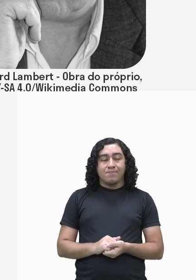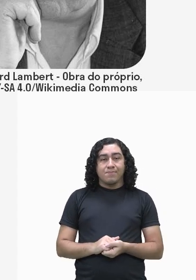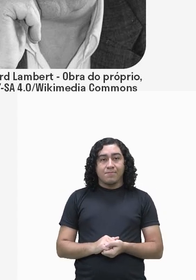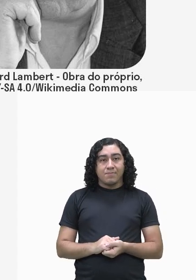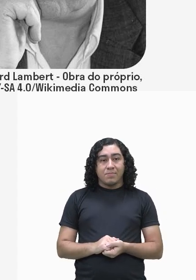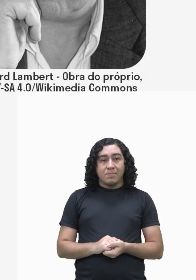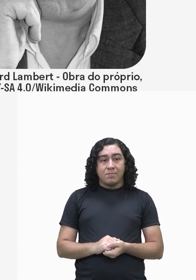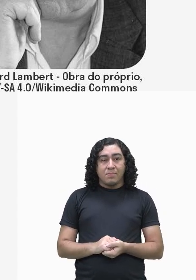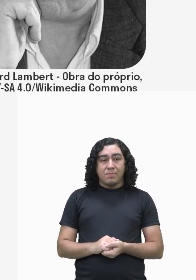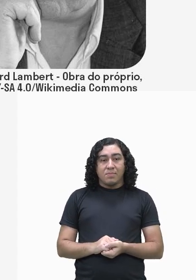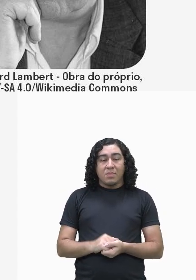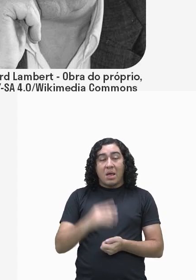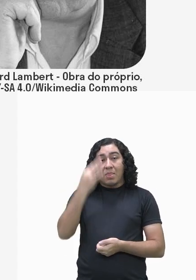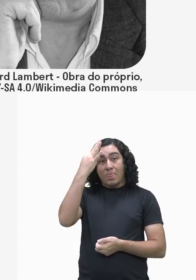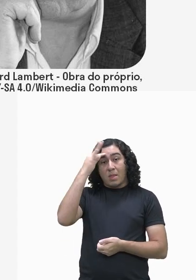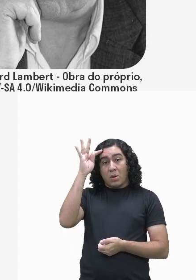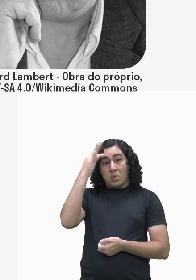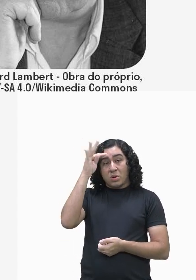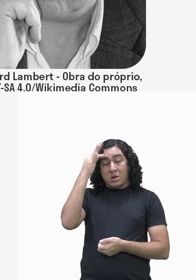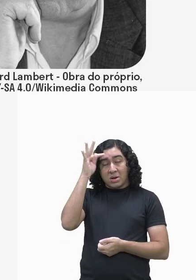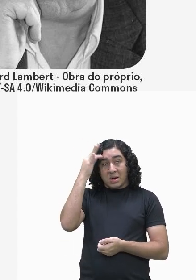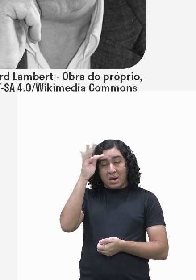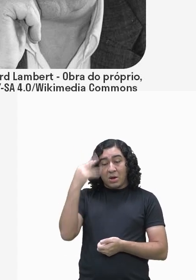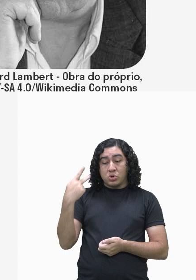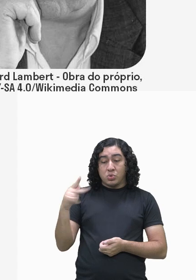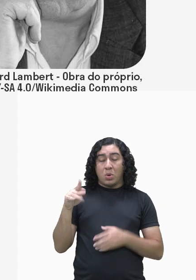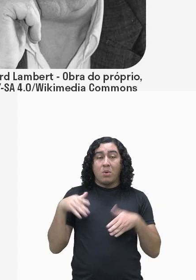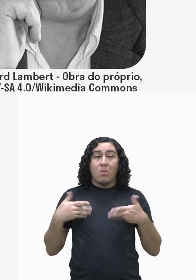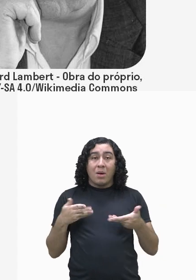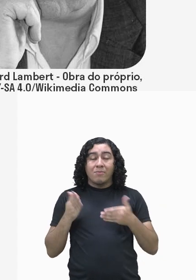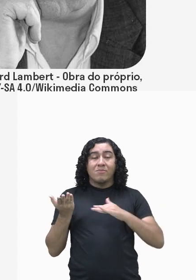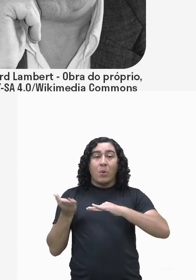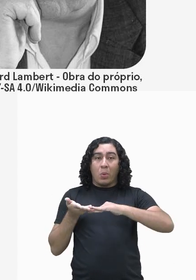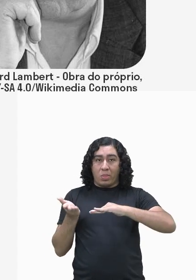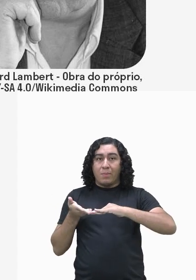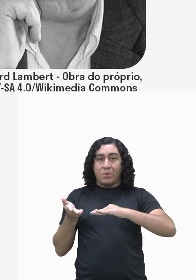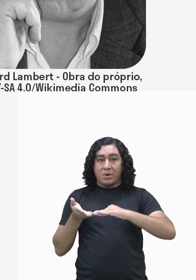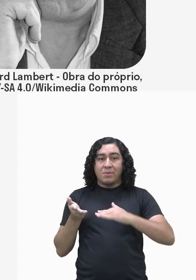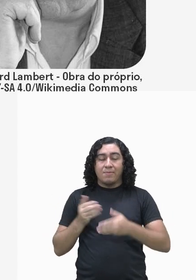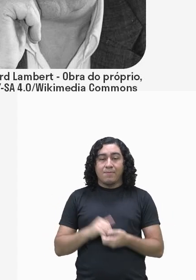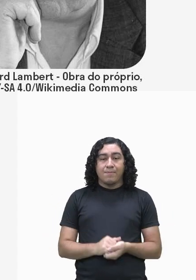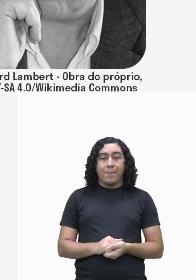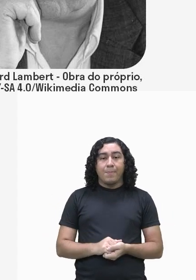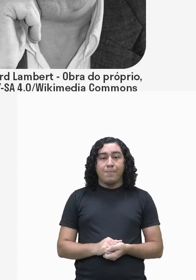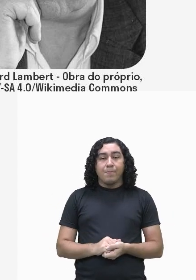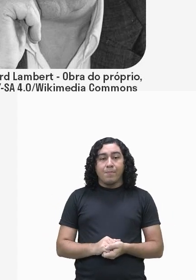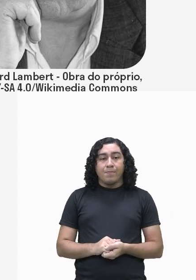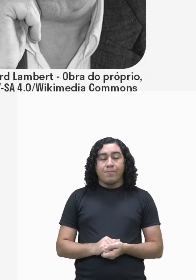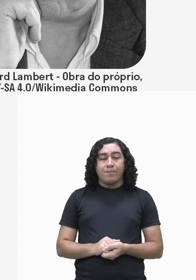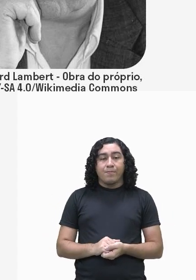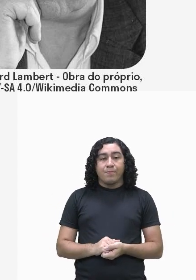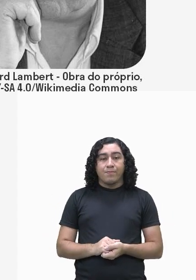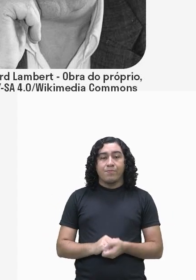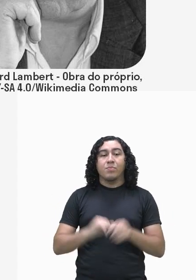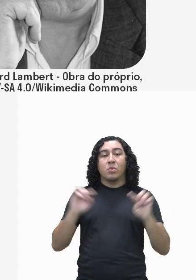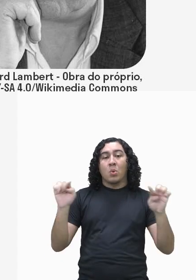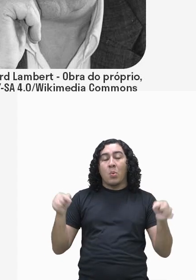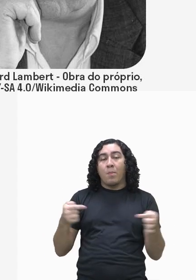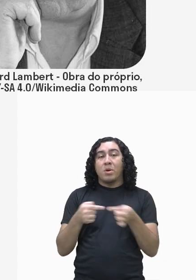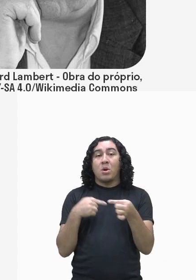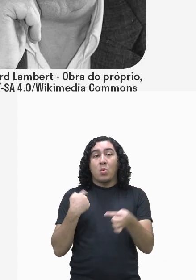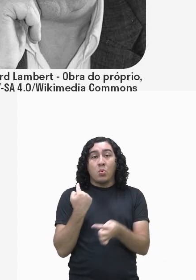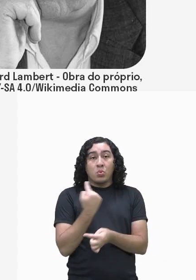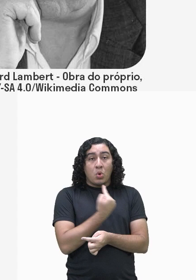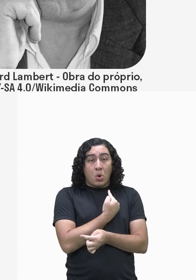teoria social de Bourdieu ela é contemporânea. Ela diz respeito aos nossos